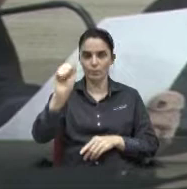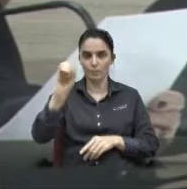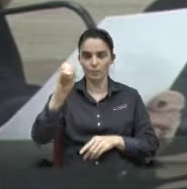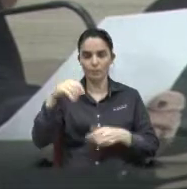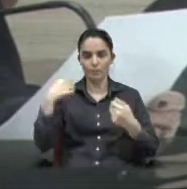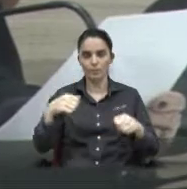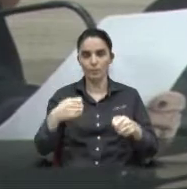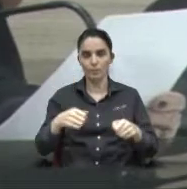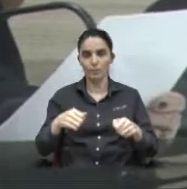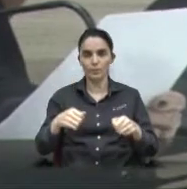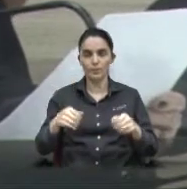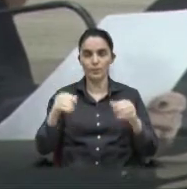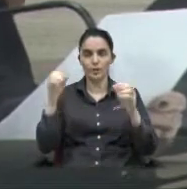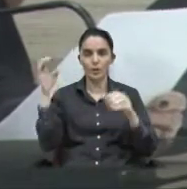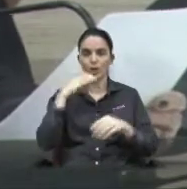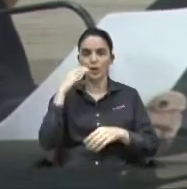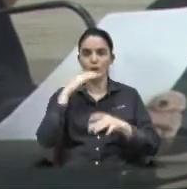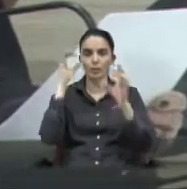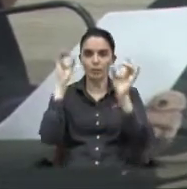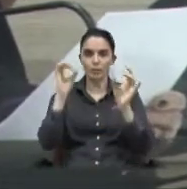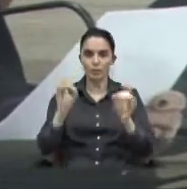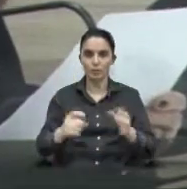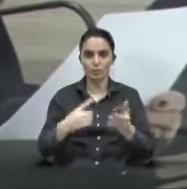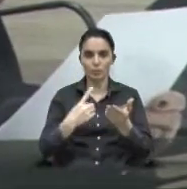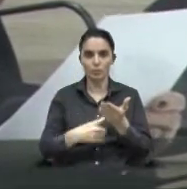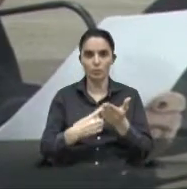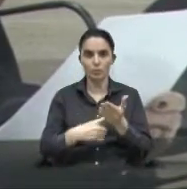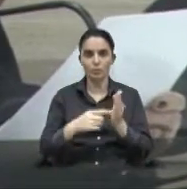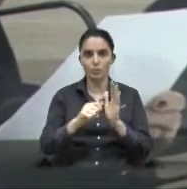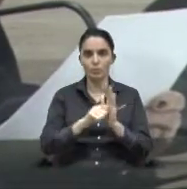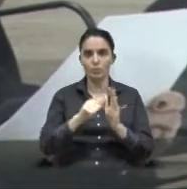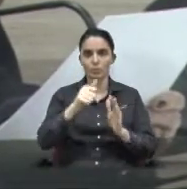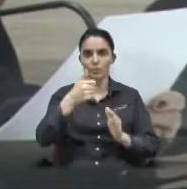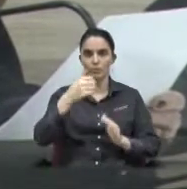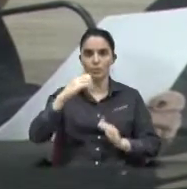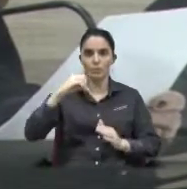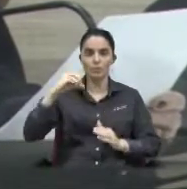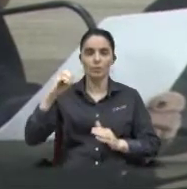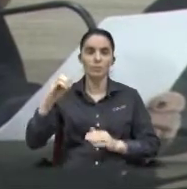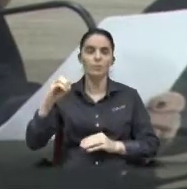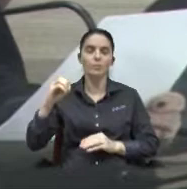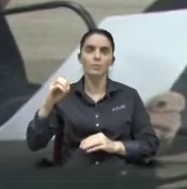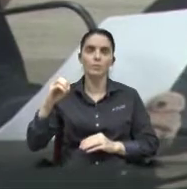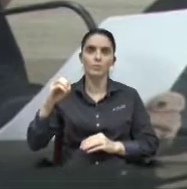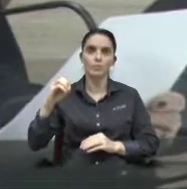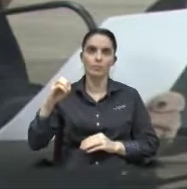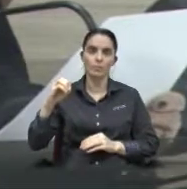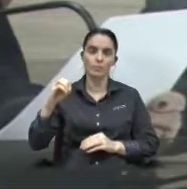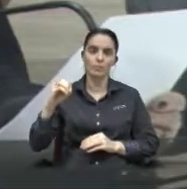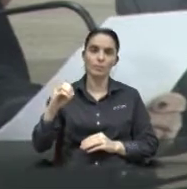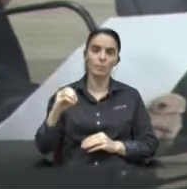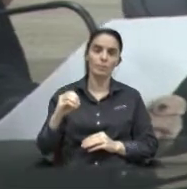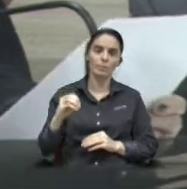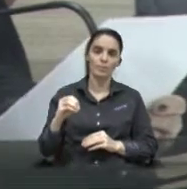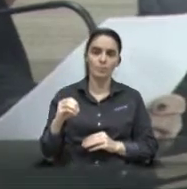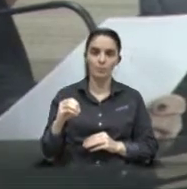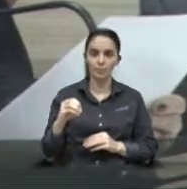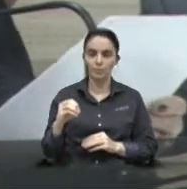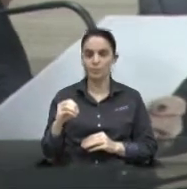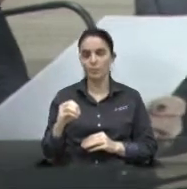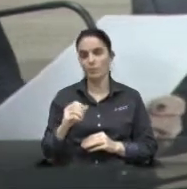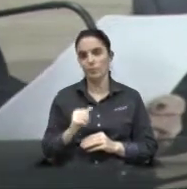regime de urgência especial, conforme dispõe o artigo 190 e seguintes